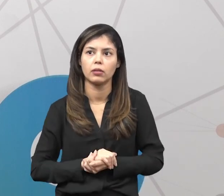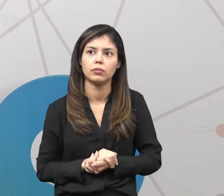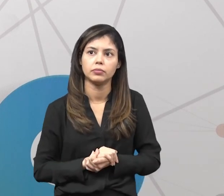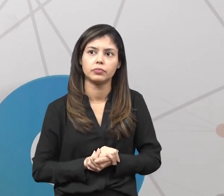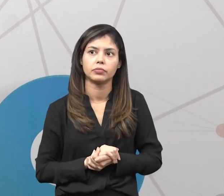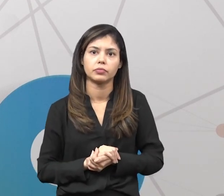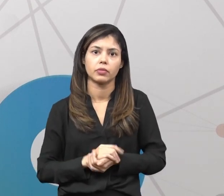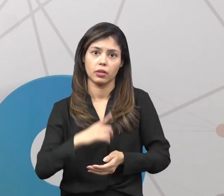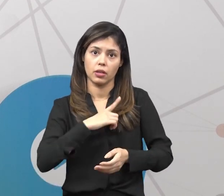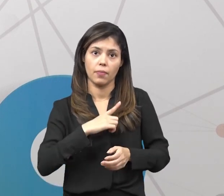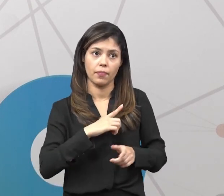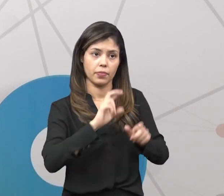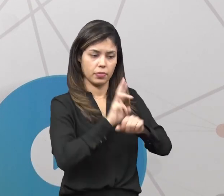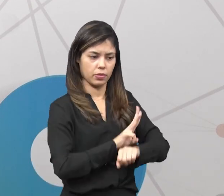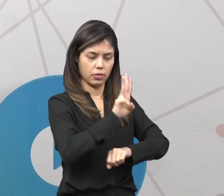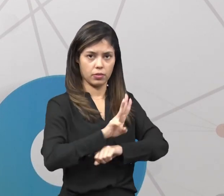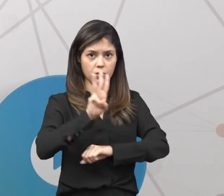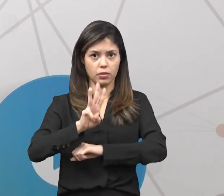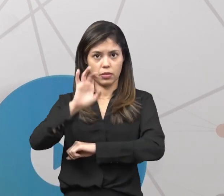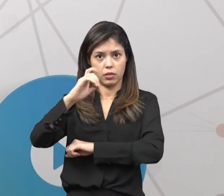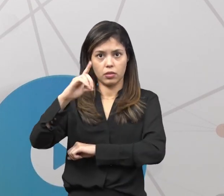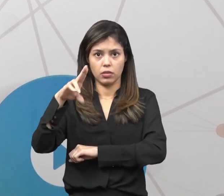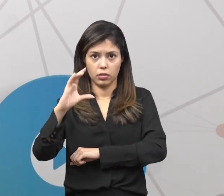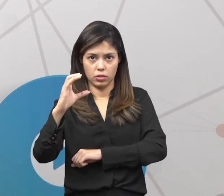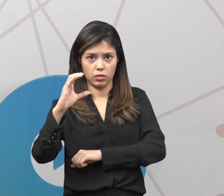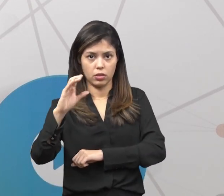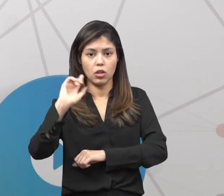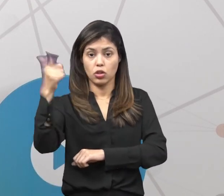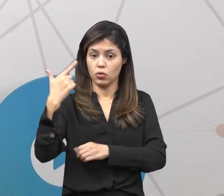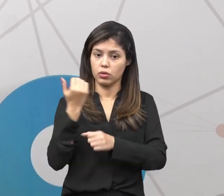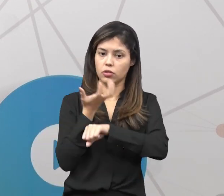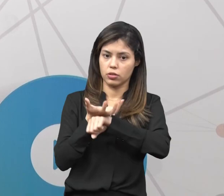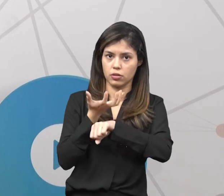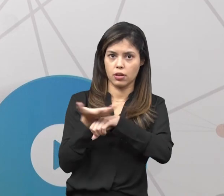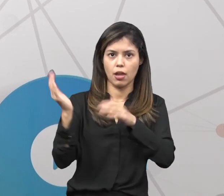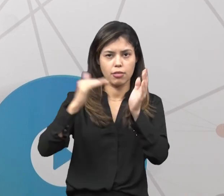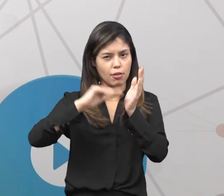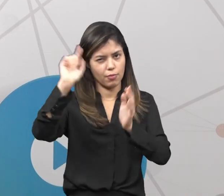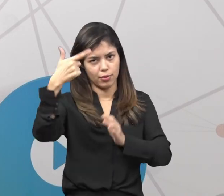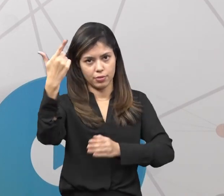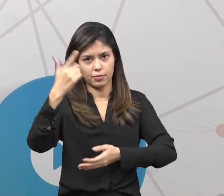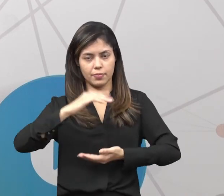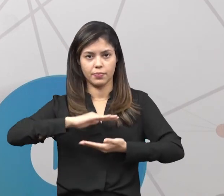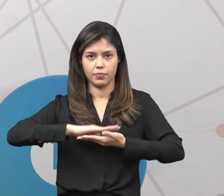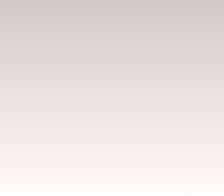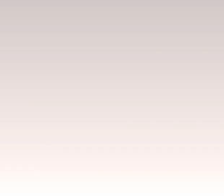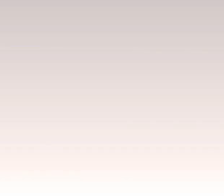Acesse a plataforma Eduque para mais aulas como essa e outras disciplinas e até uma próxima.